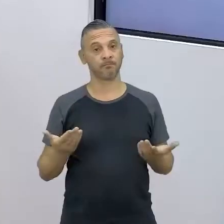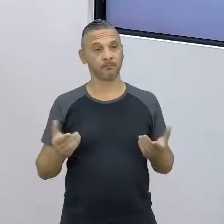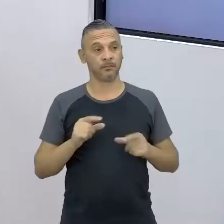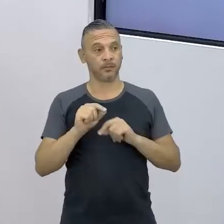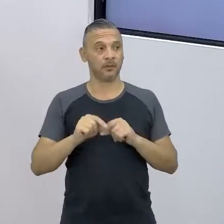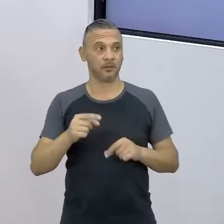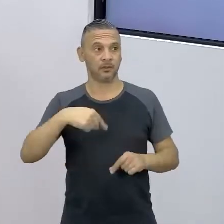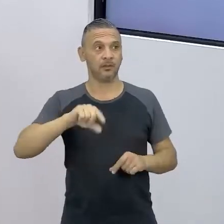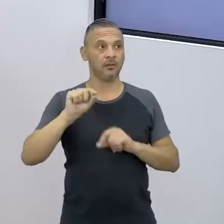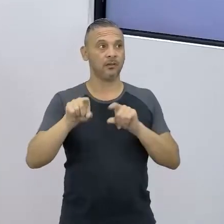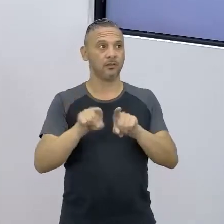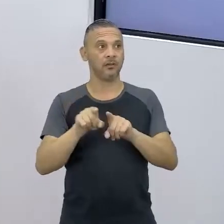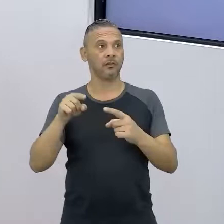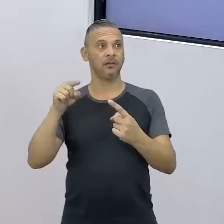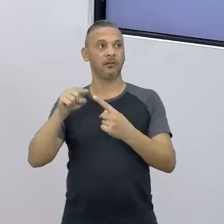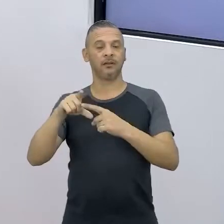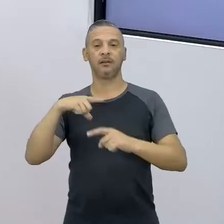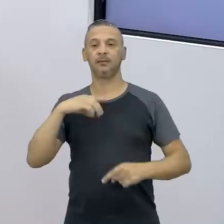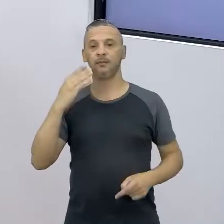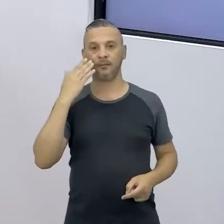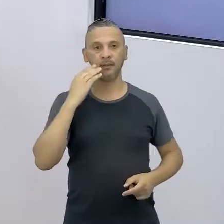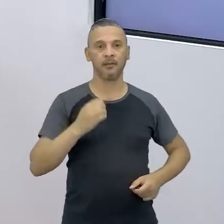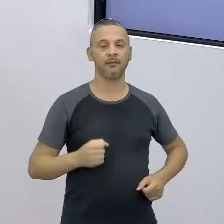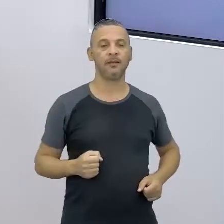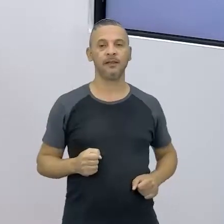eu espero no meu Instagram, lá no